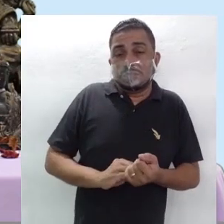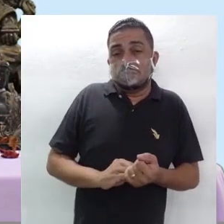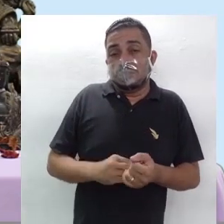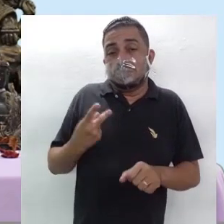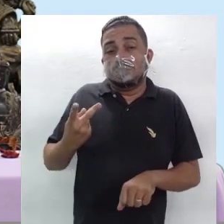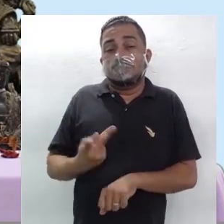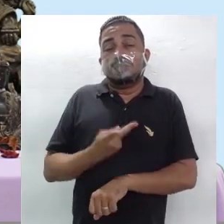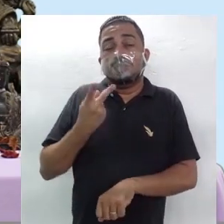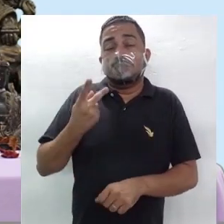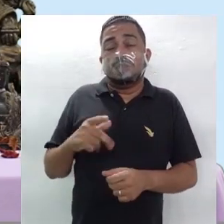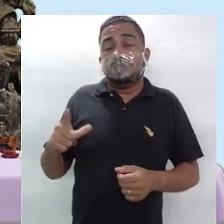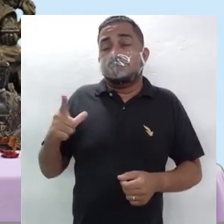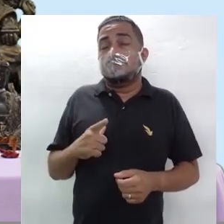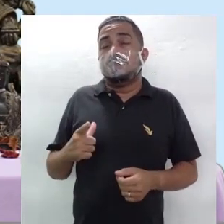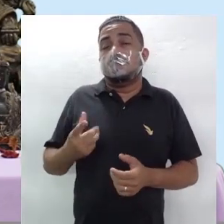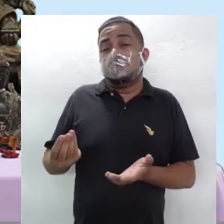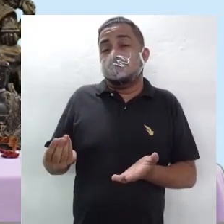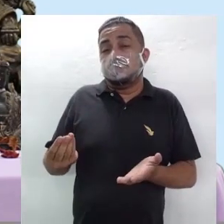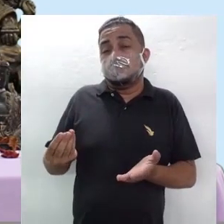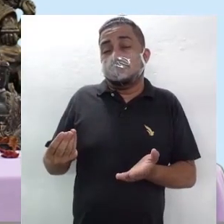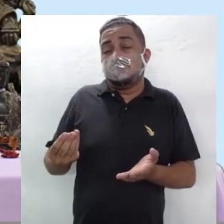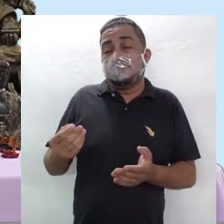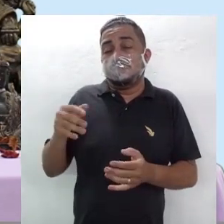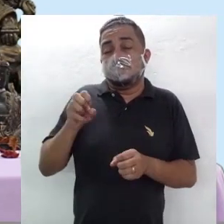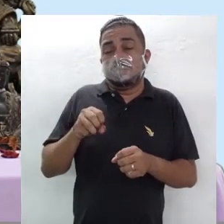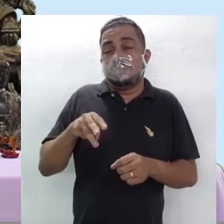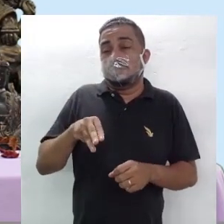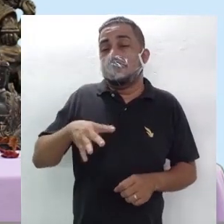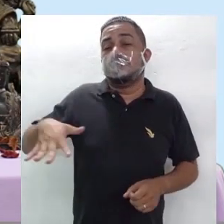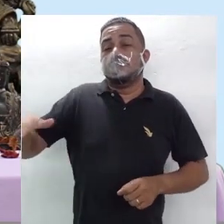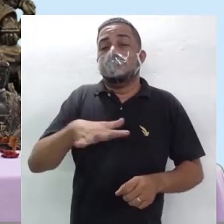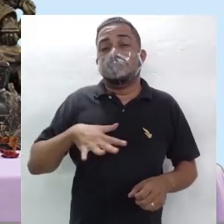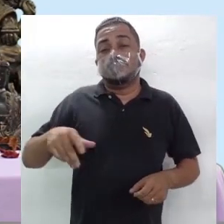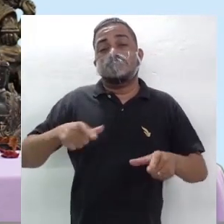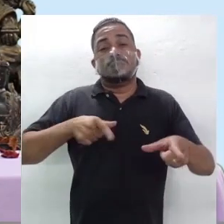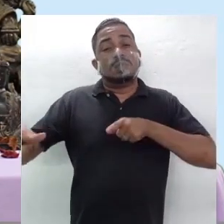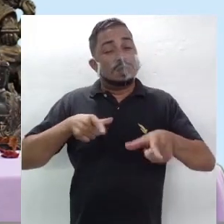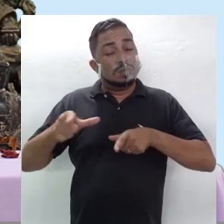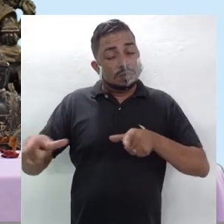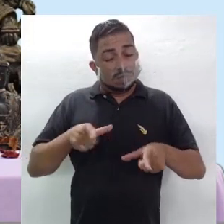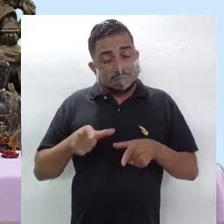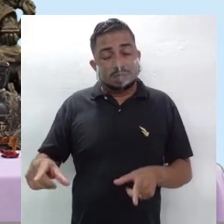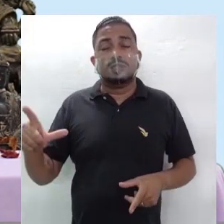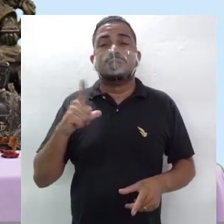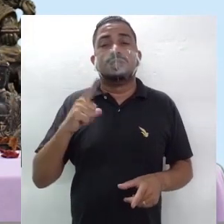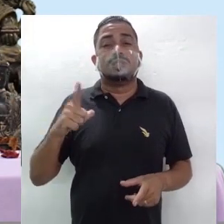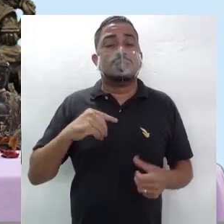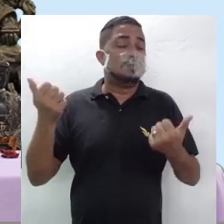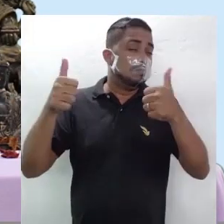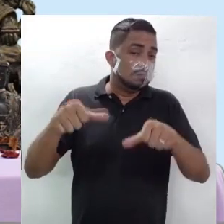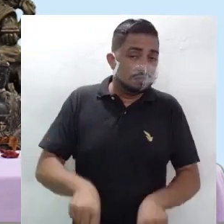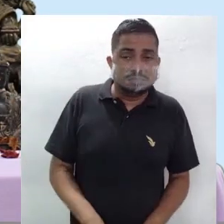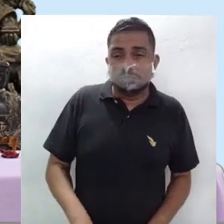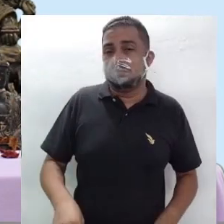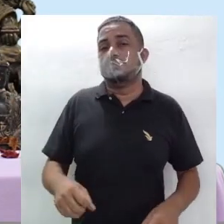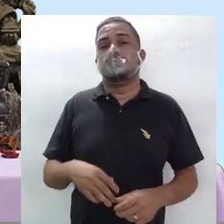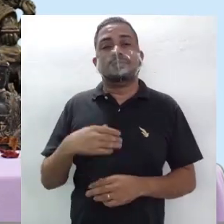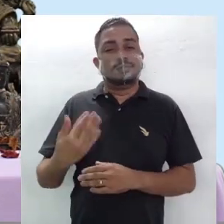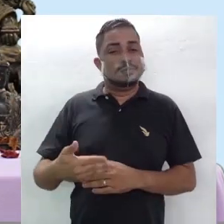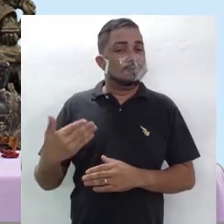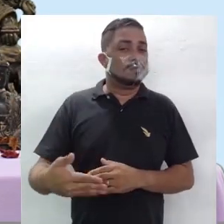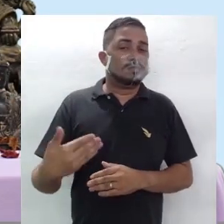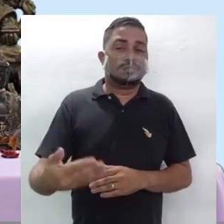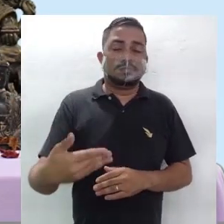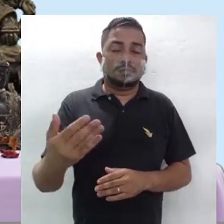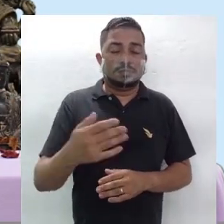O impacto, na realidade, de sua implementação no mercado de trabalho que está em crise,